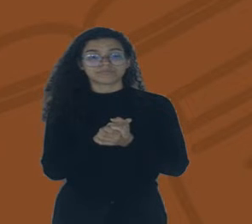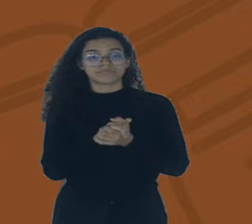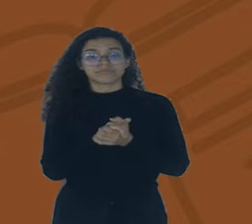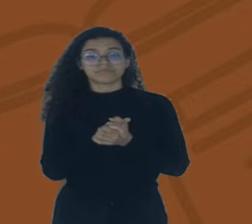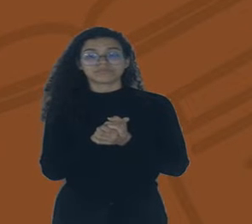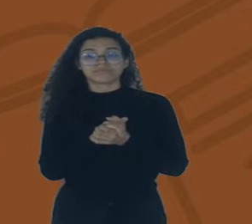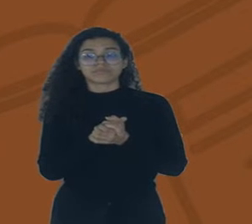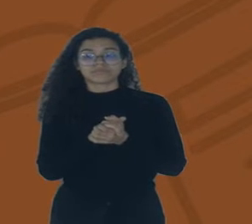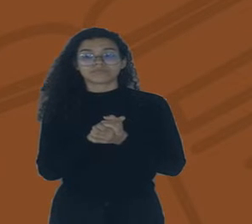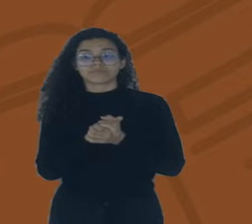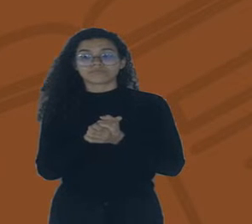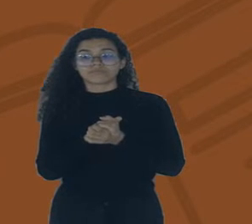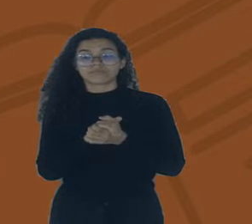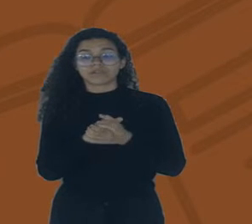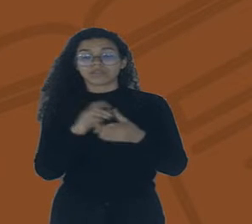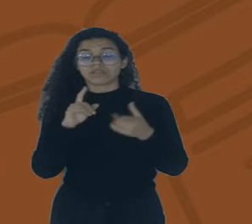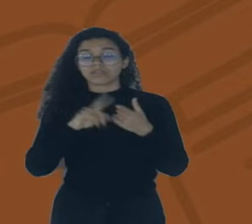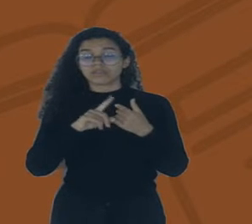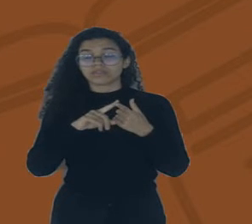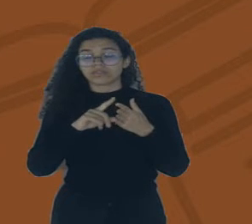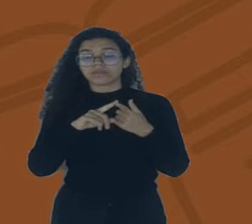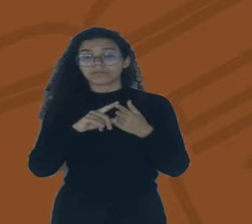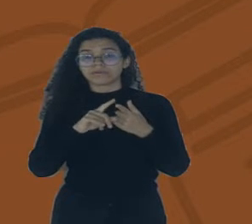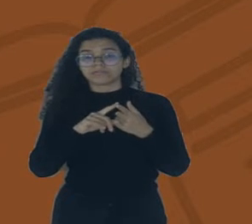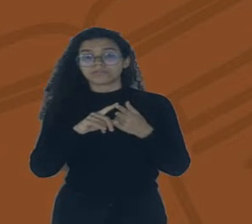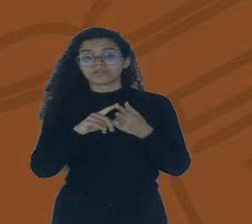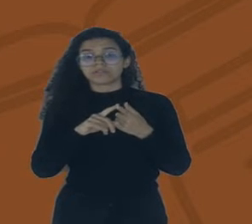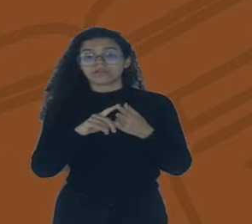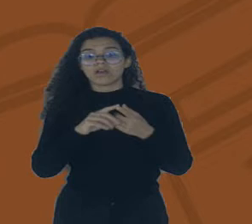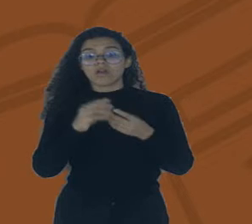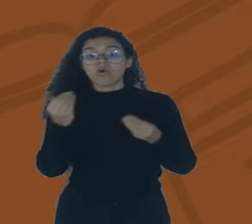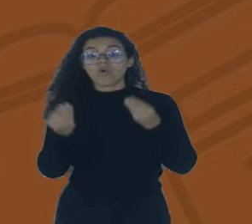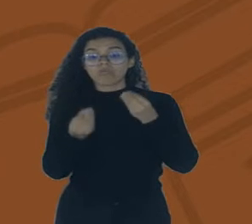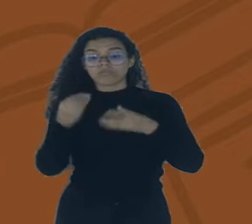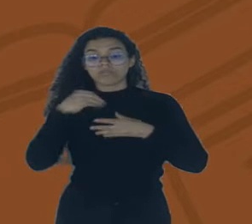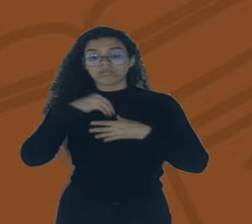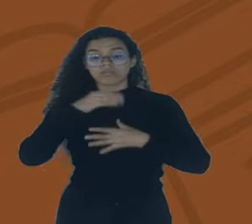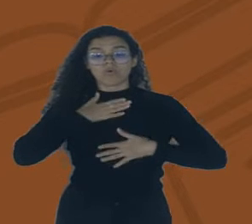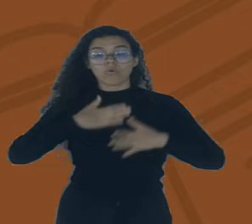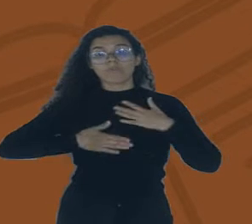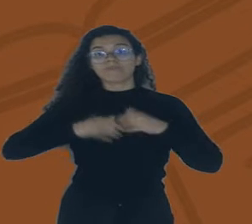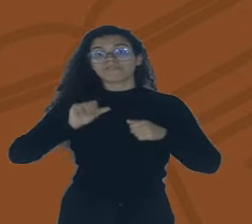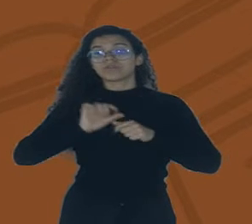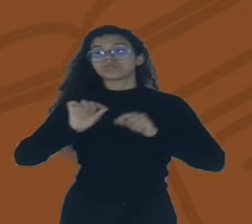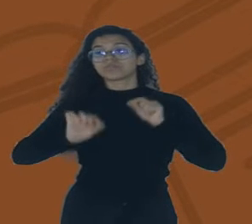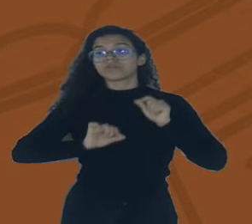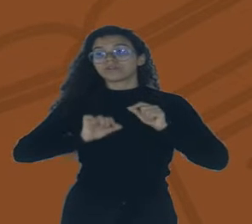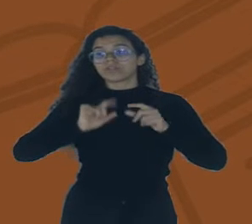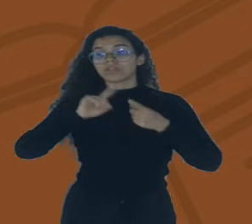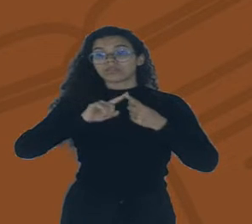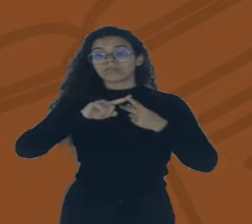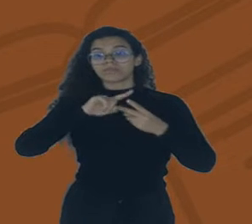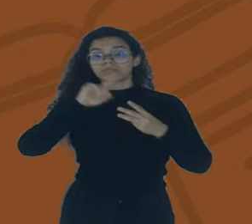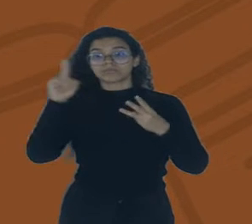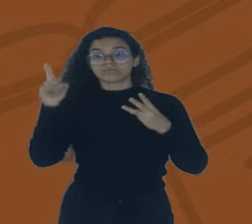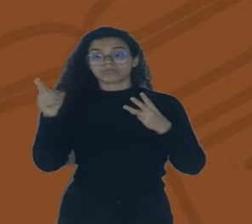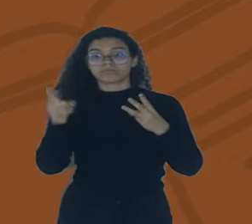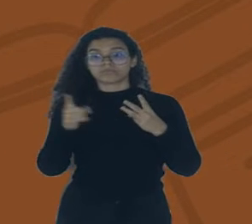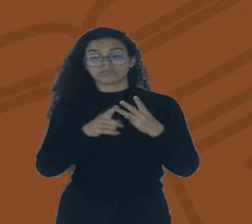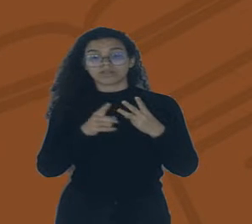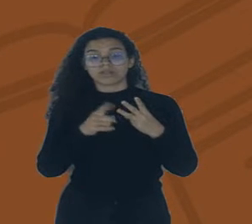são classificadas também de acordo com seus efeitos que são produzidos no sistema nervoso e também de acordo com os